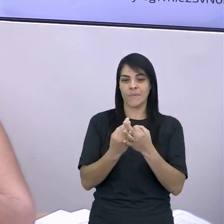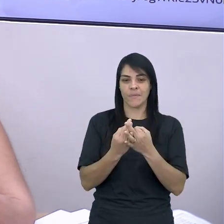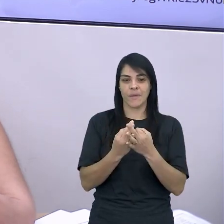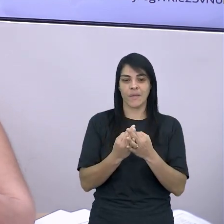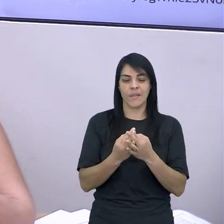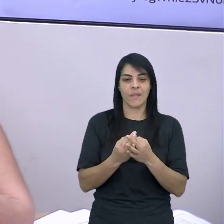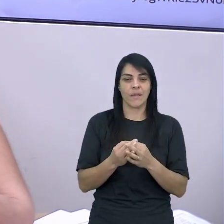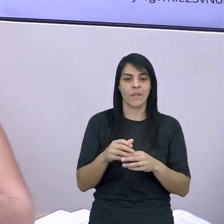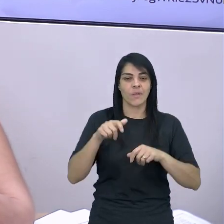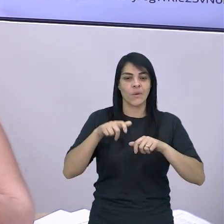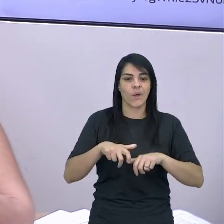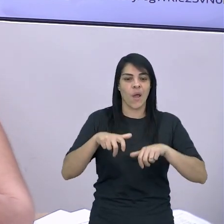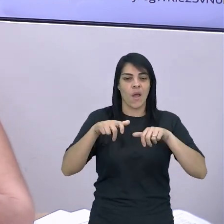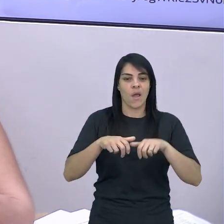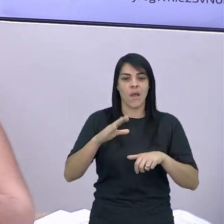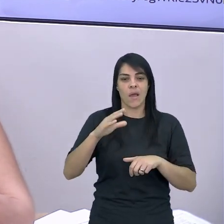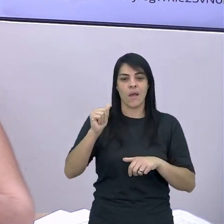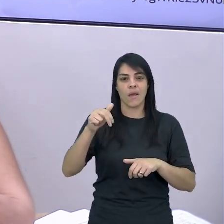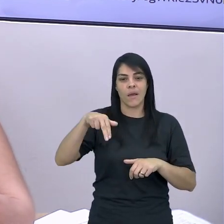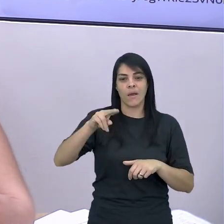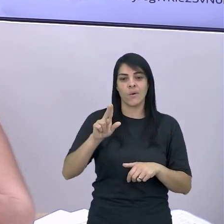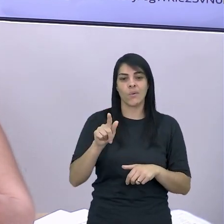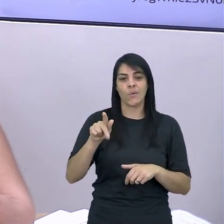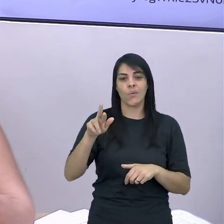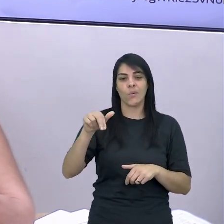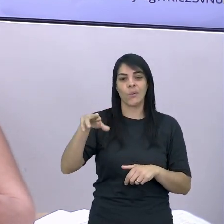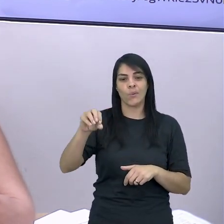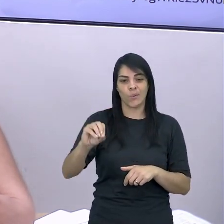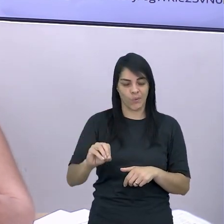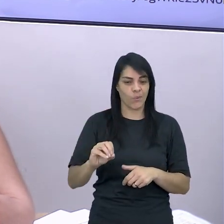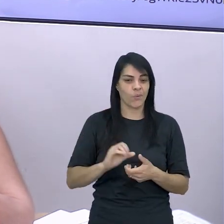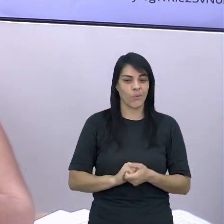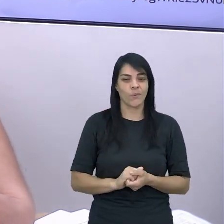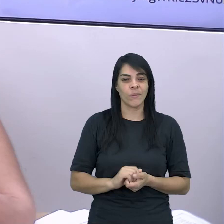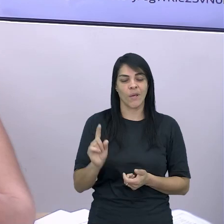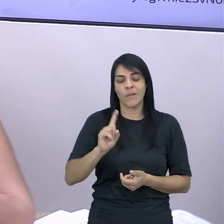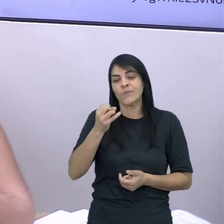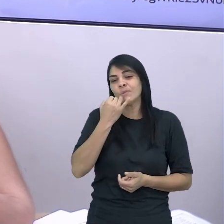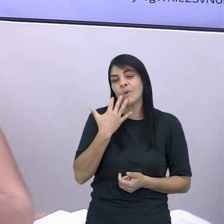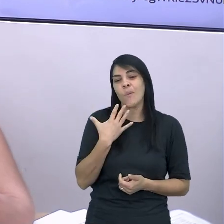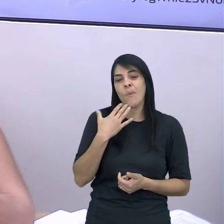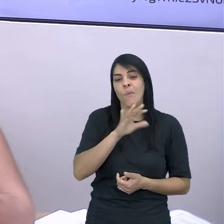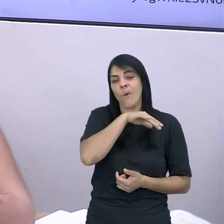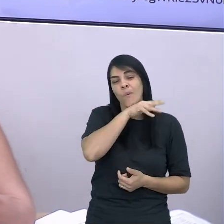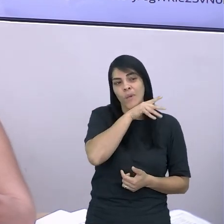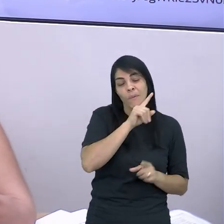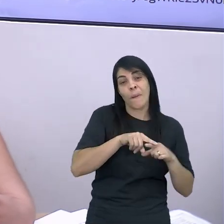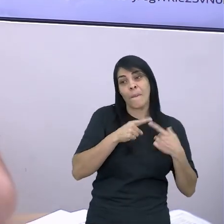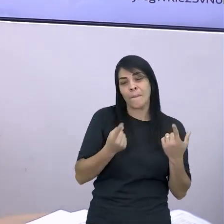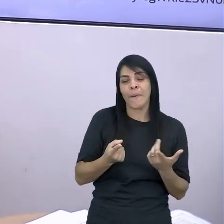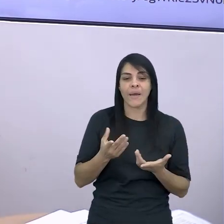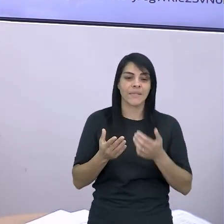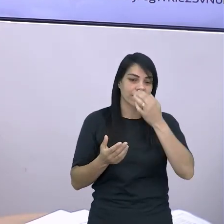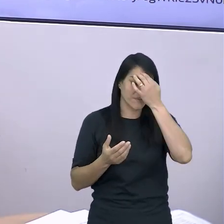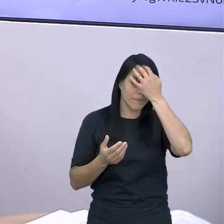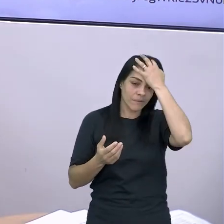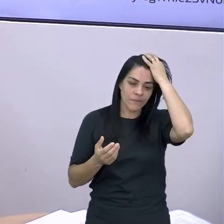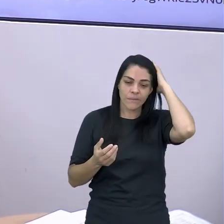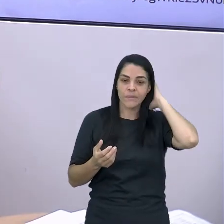cangurus, Não conheço muitos marsupiais, gente, sabe? Eu não sou muito boa com bichos, não, mas vamos lá. Então, o